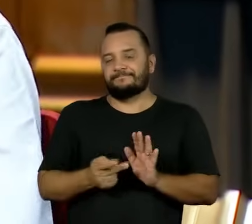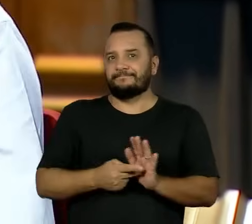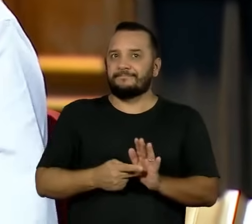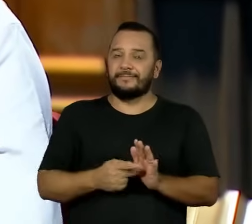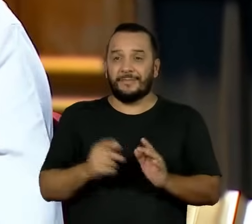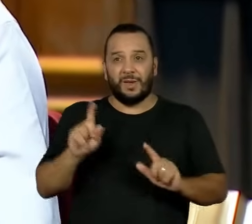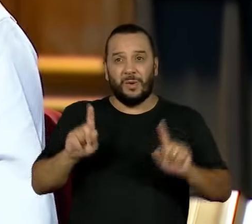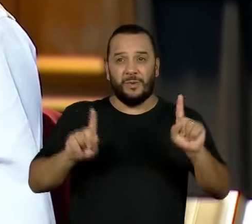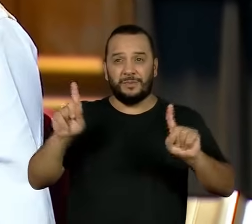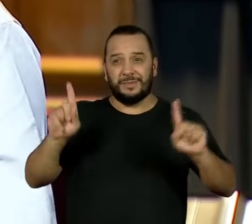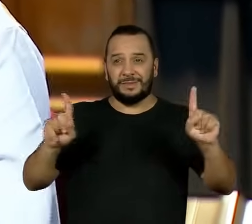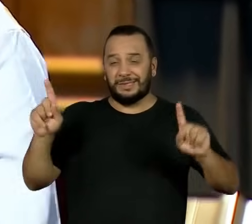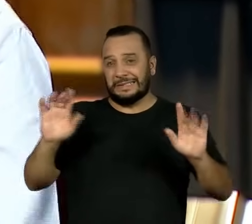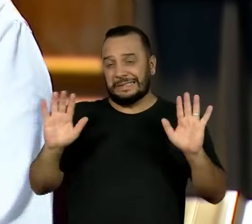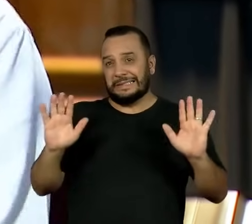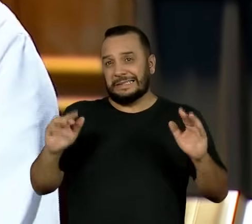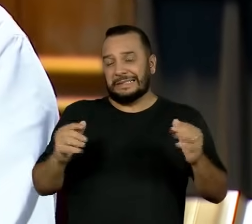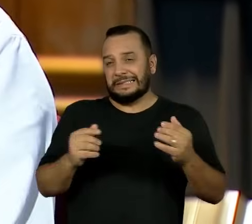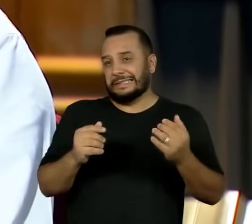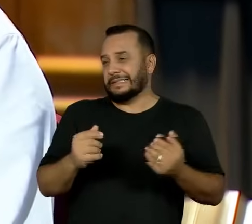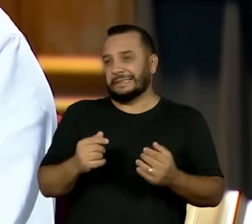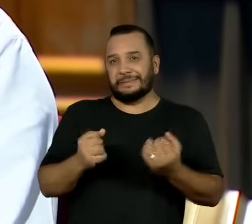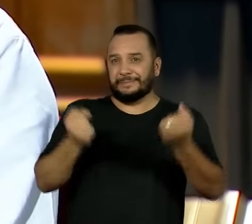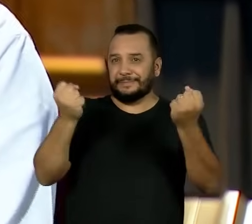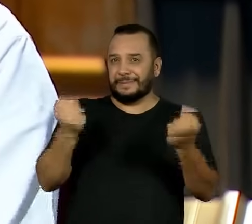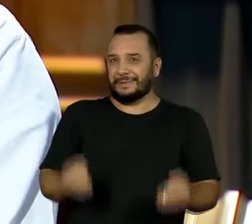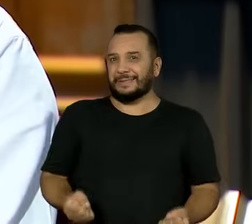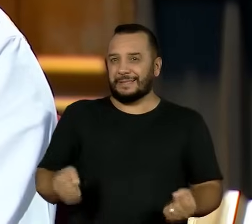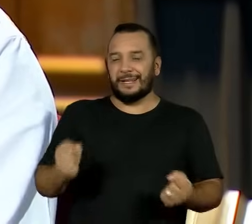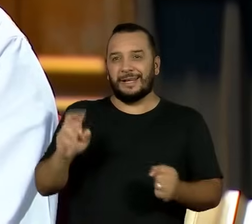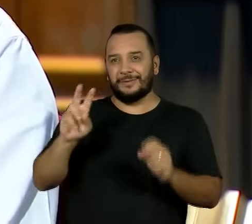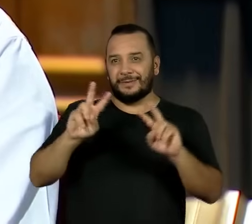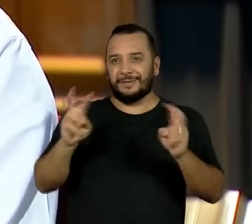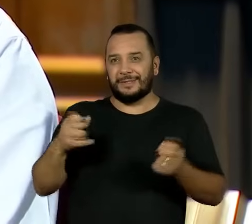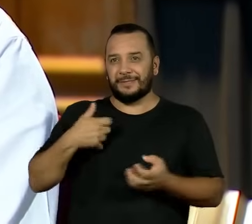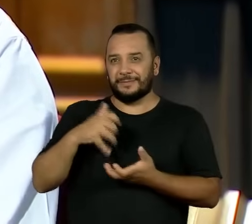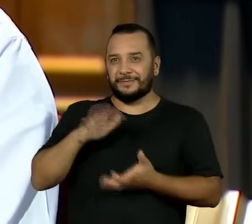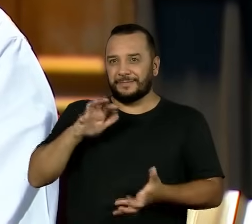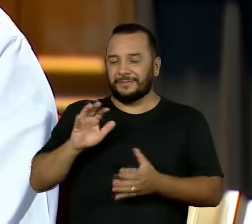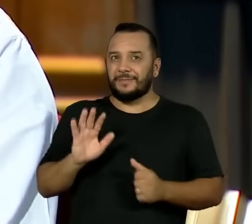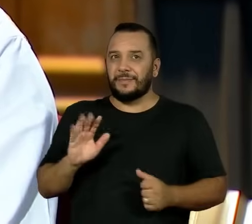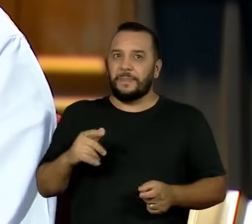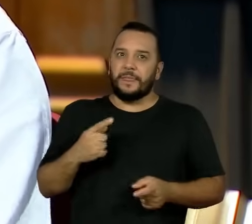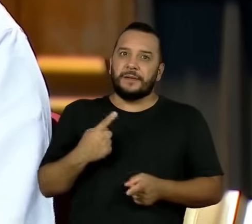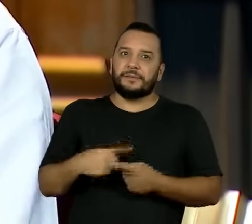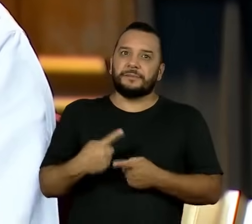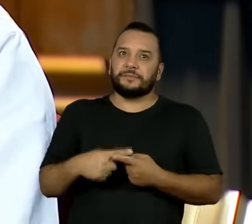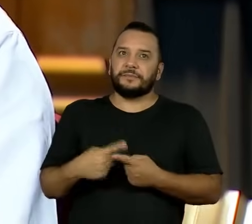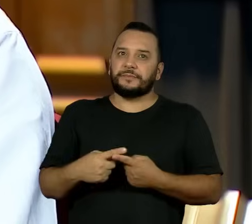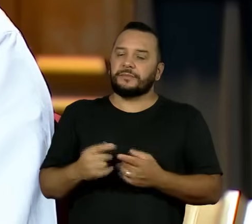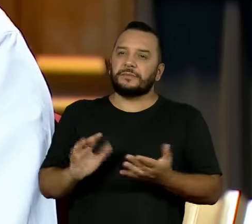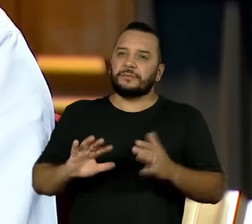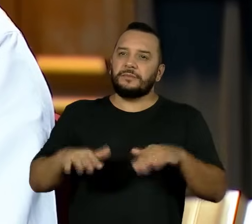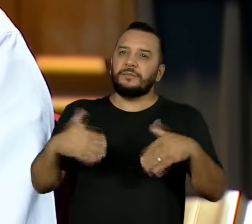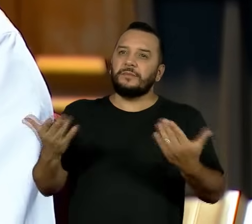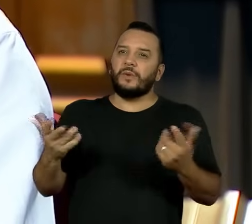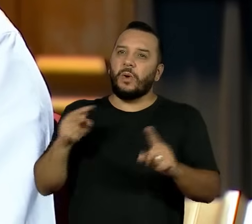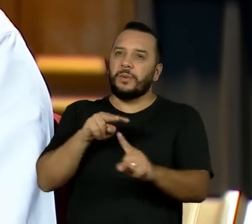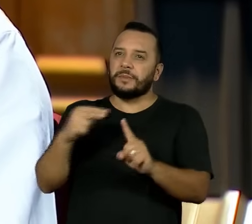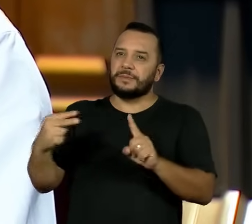palavra competição é uma palavra tão complexa para falar sobre envelhecimento, né? Porque assim, em qual perspectiva, né?